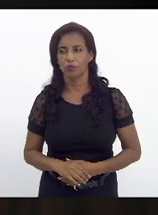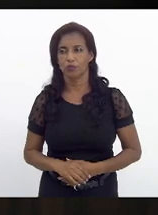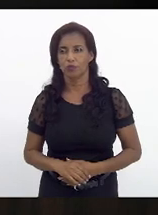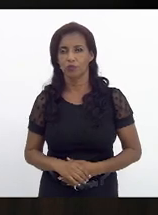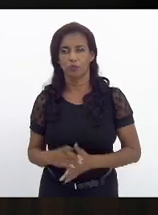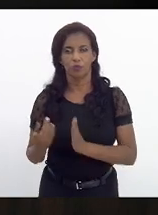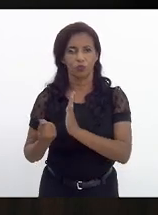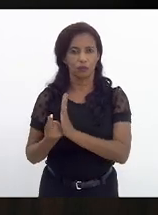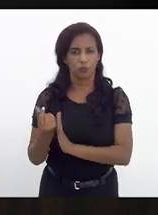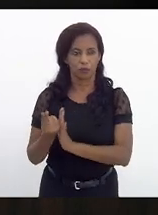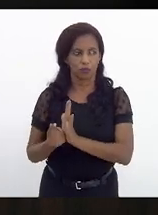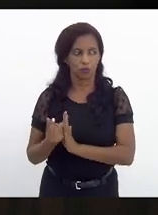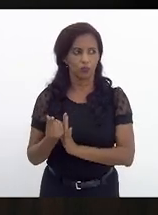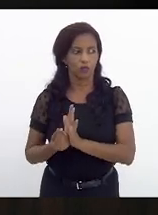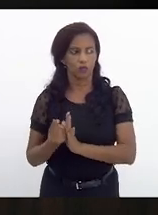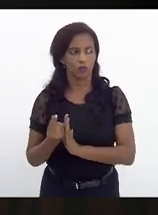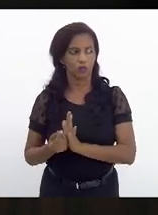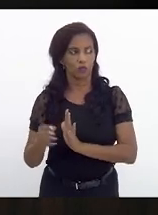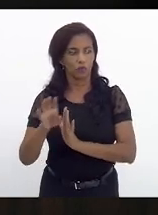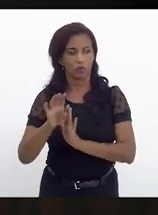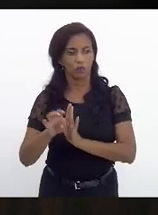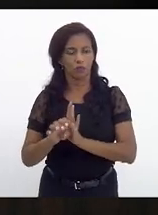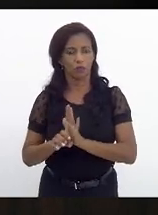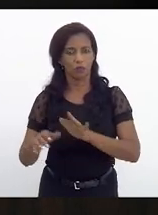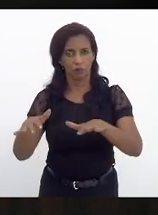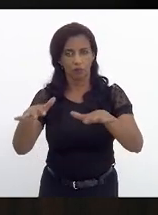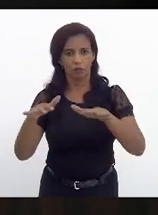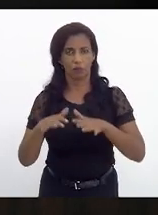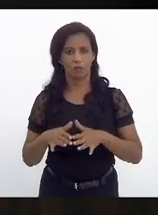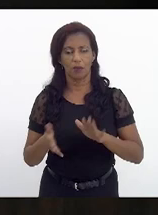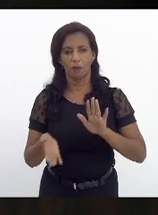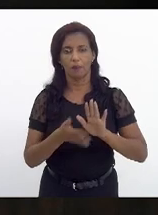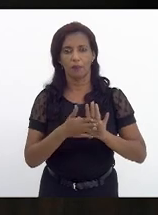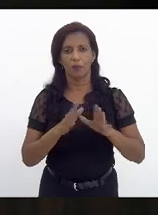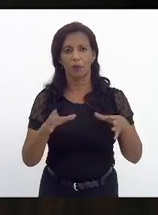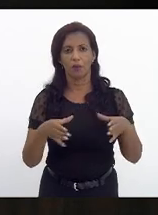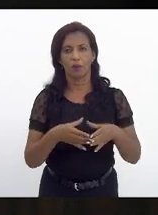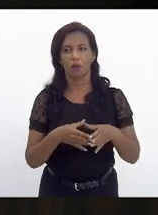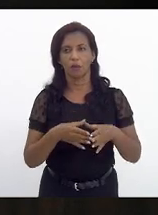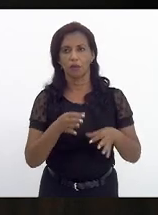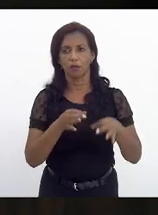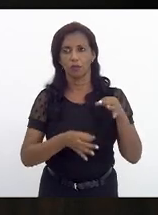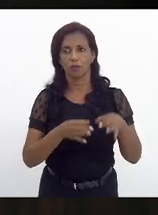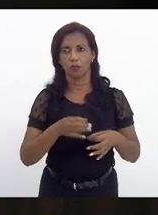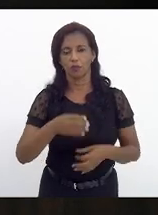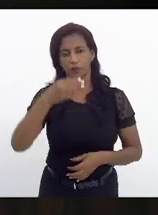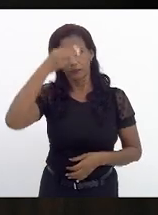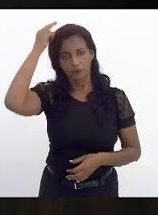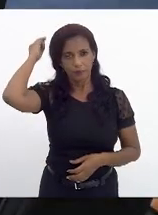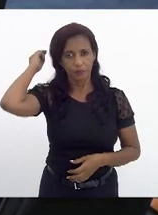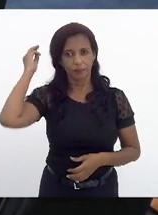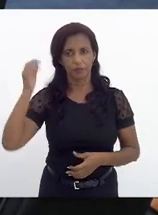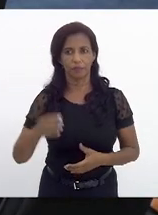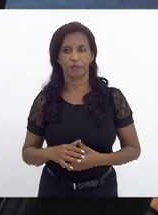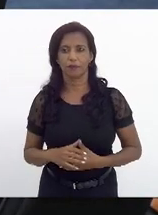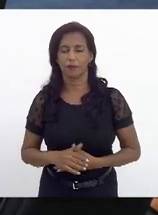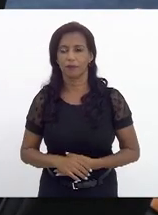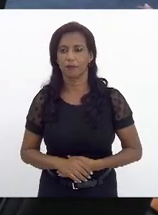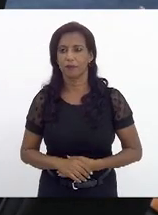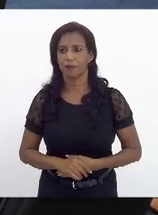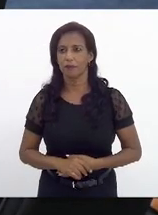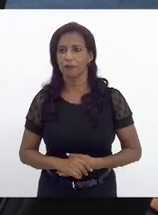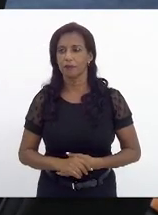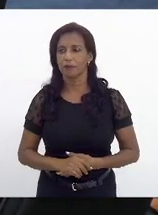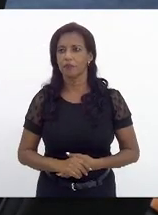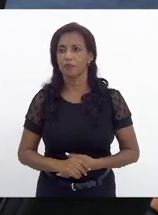de orçamento, as emendas de plenário. Para emitir parecer pela Comissão de Constituição e Justiça, deputado Márcio Pacheco.